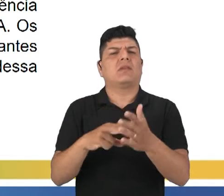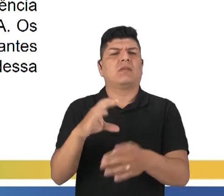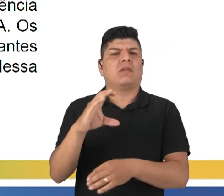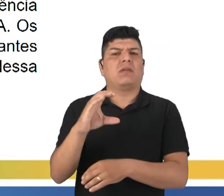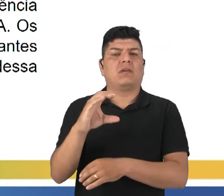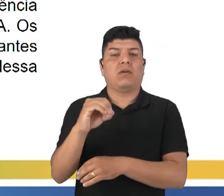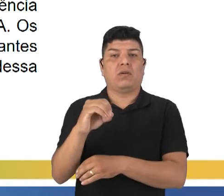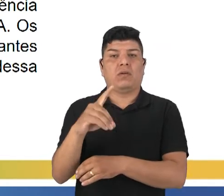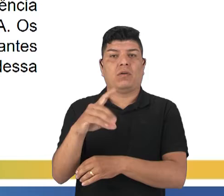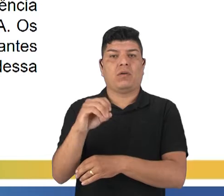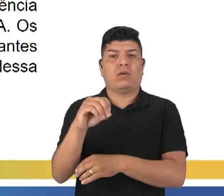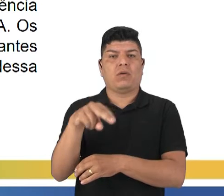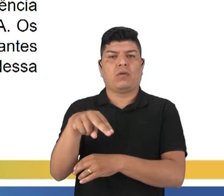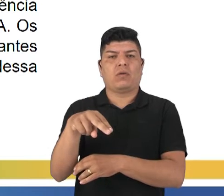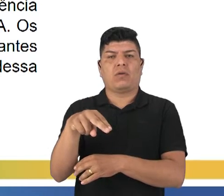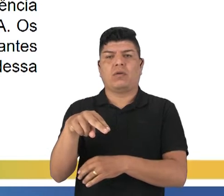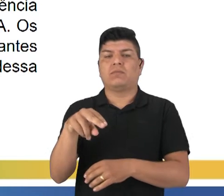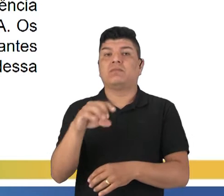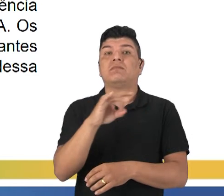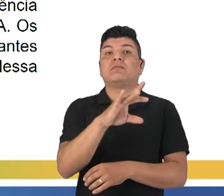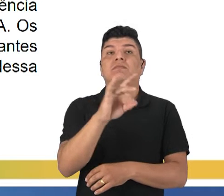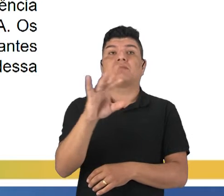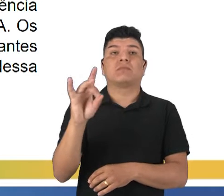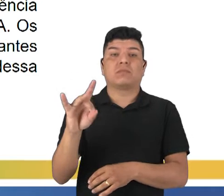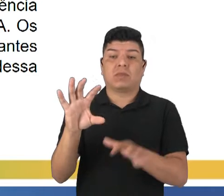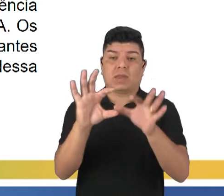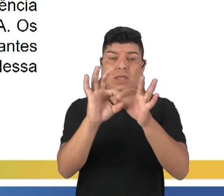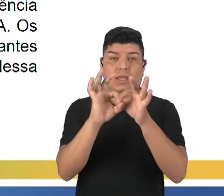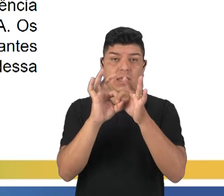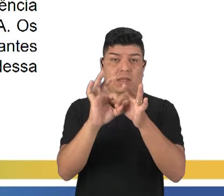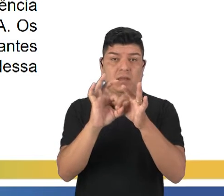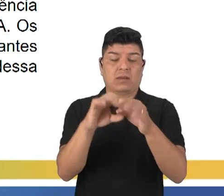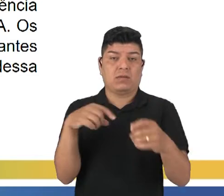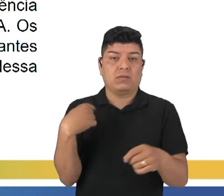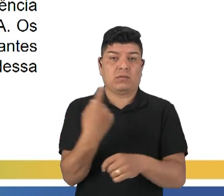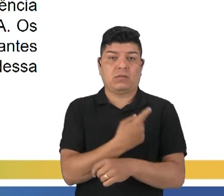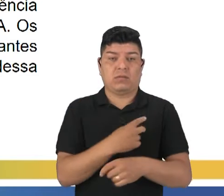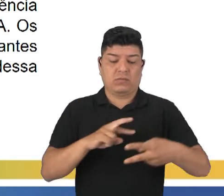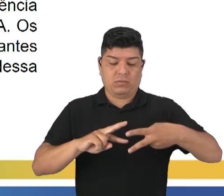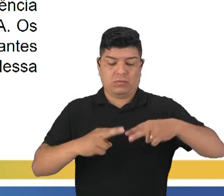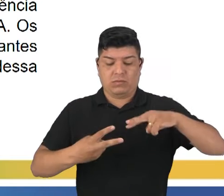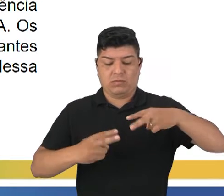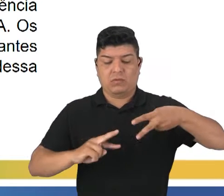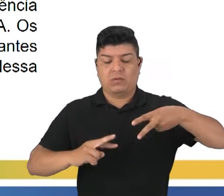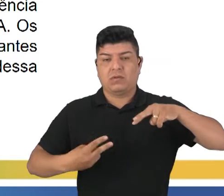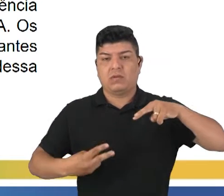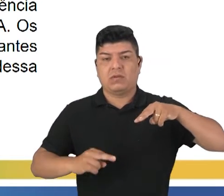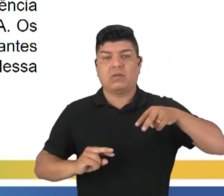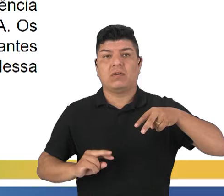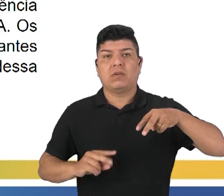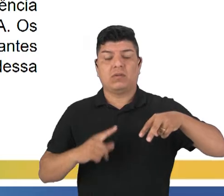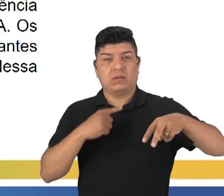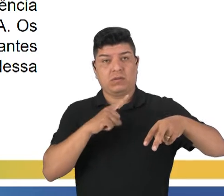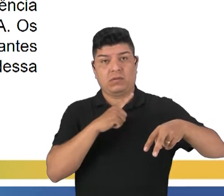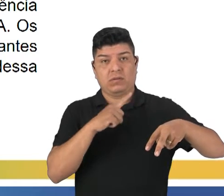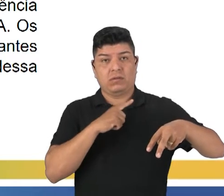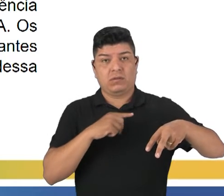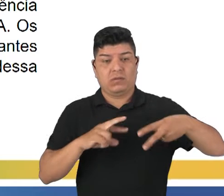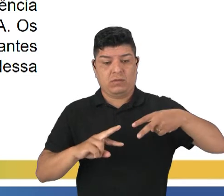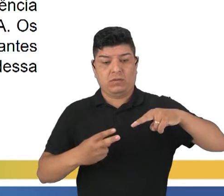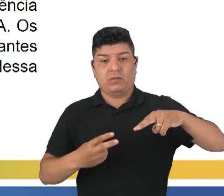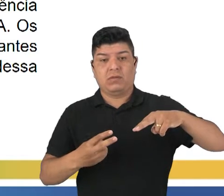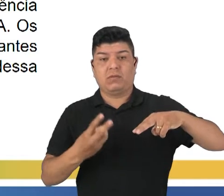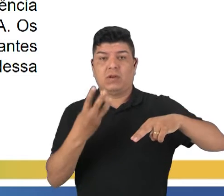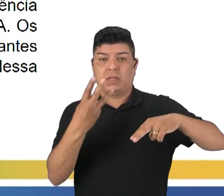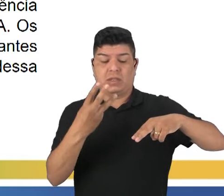códon, professora? Cada ligação do nosso DNA, ele é formado por uma